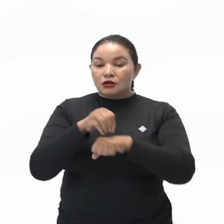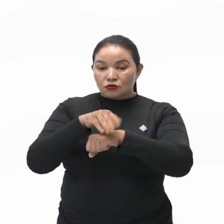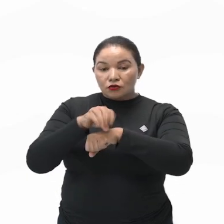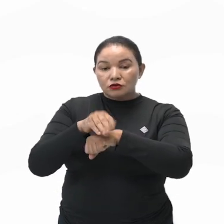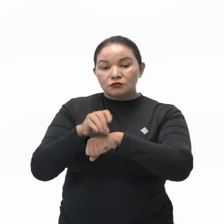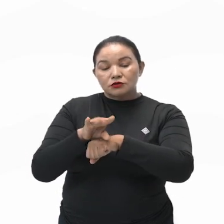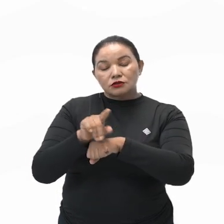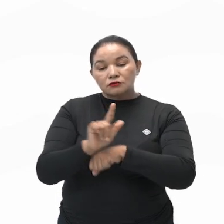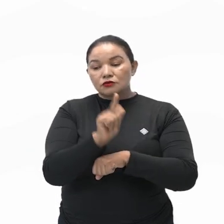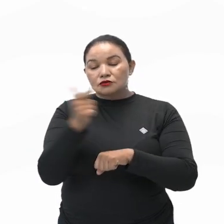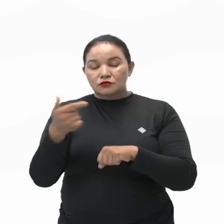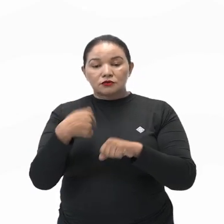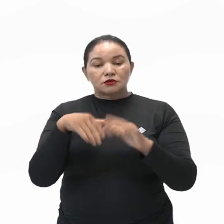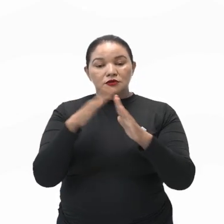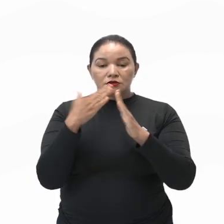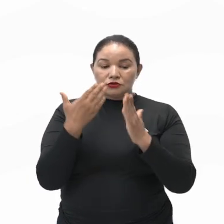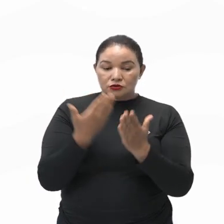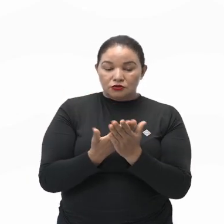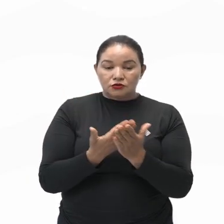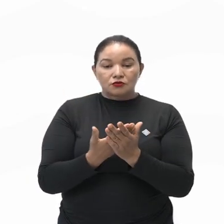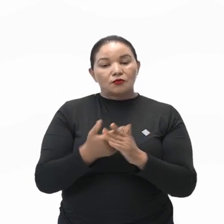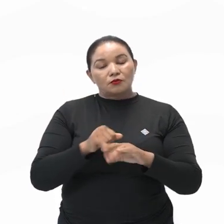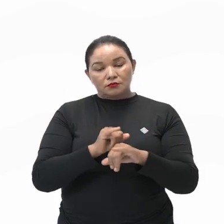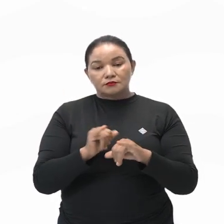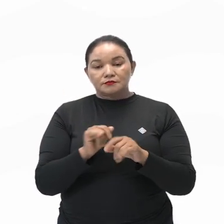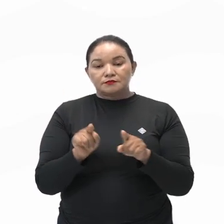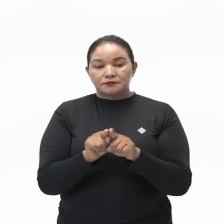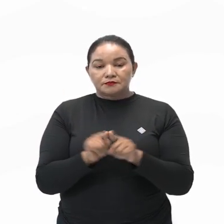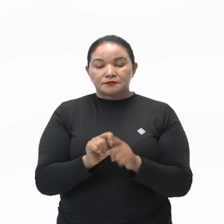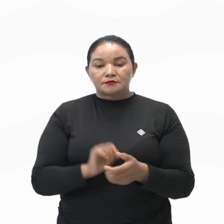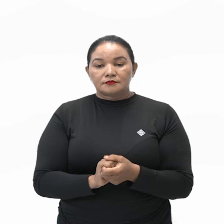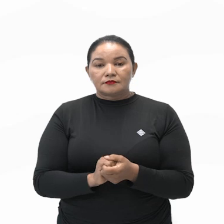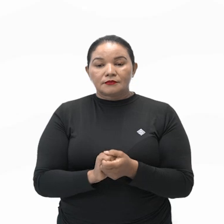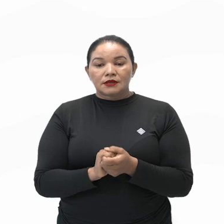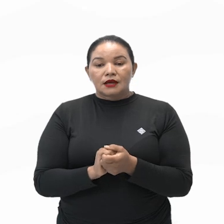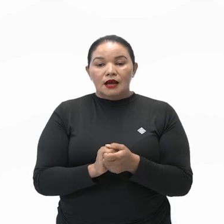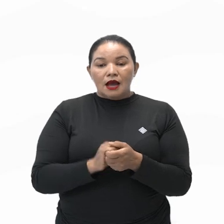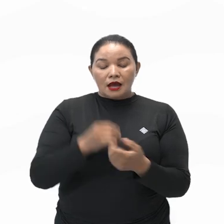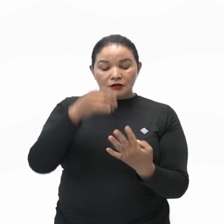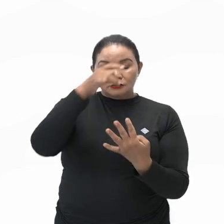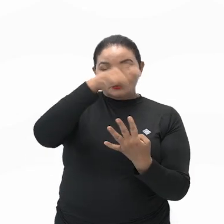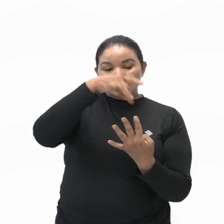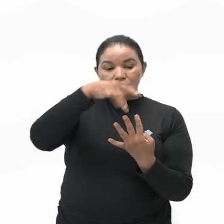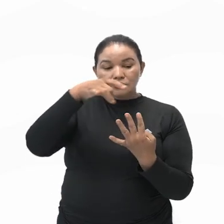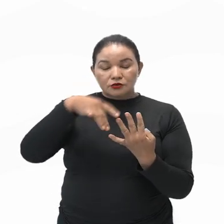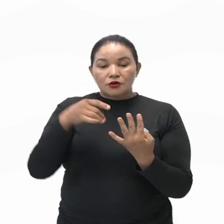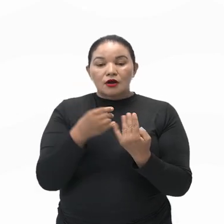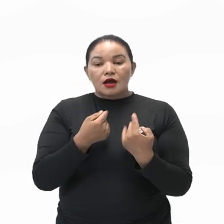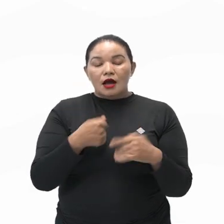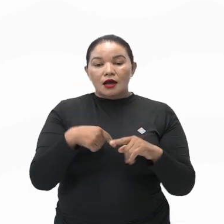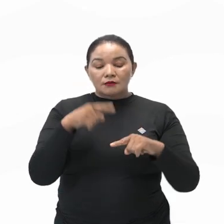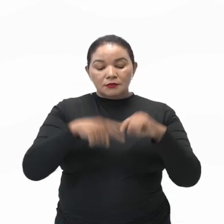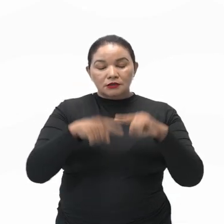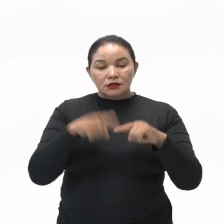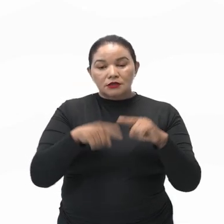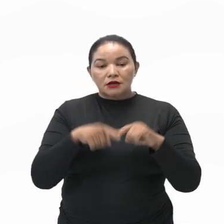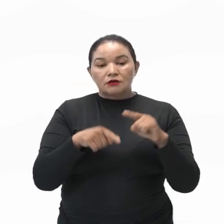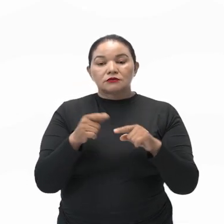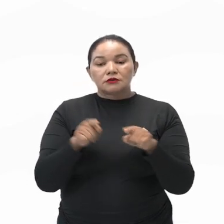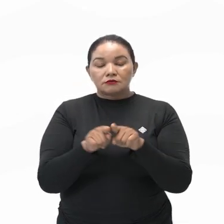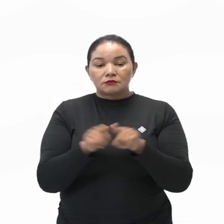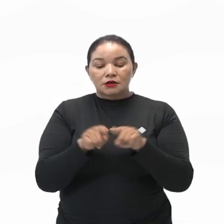demais escolas, né? A compostagem de resíduos orgânicos de laboratório, que pode ser